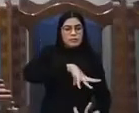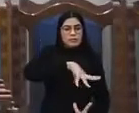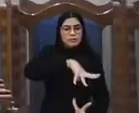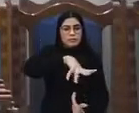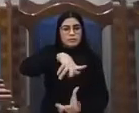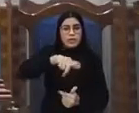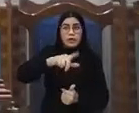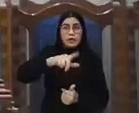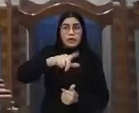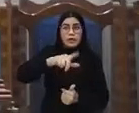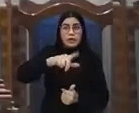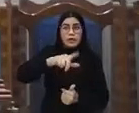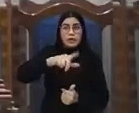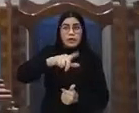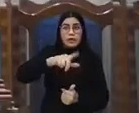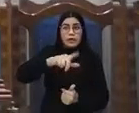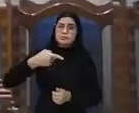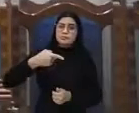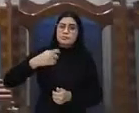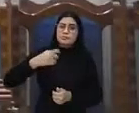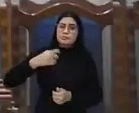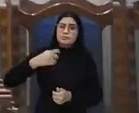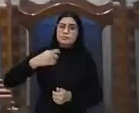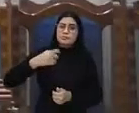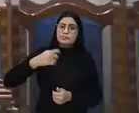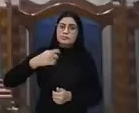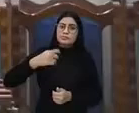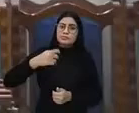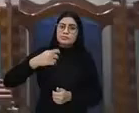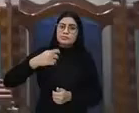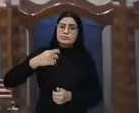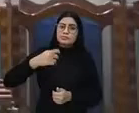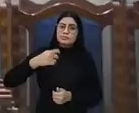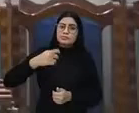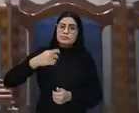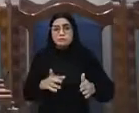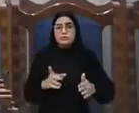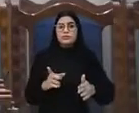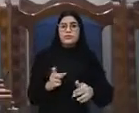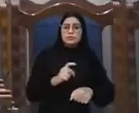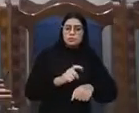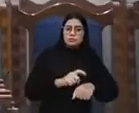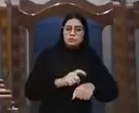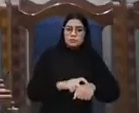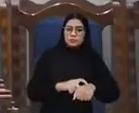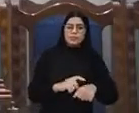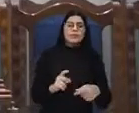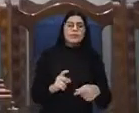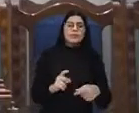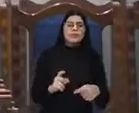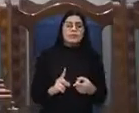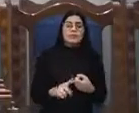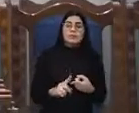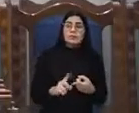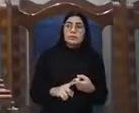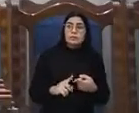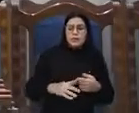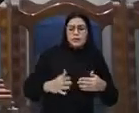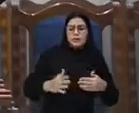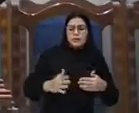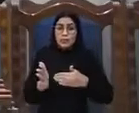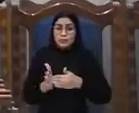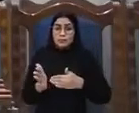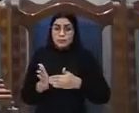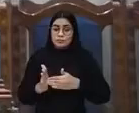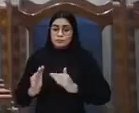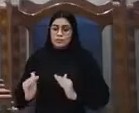determinando-lhes os tempos já dantes ordenados e os limites da sua habitação,